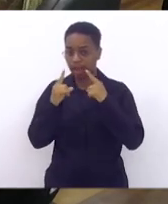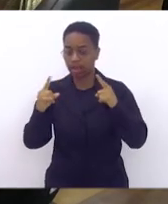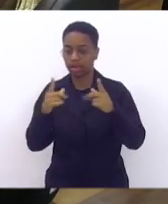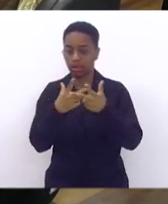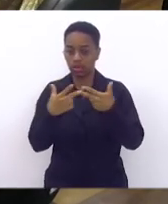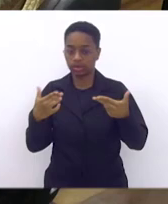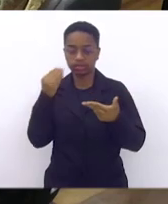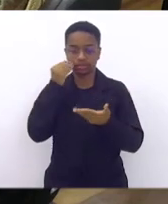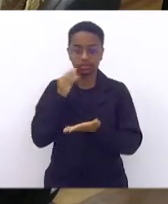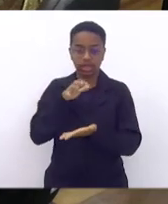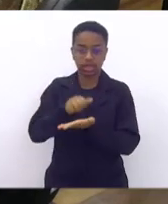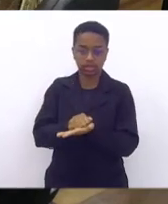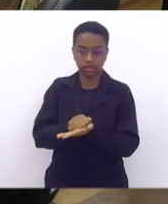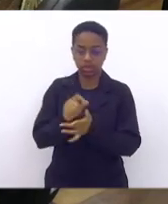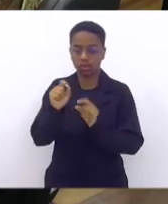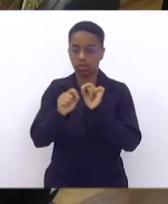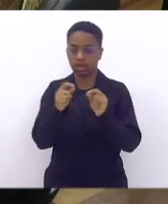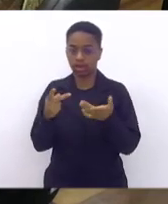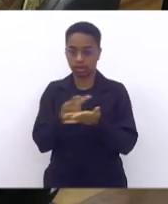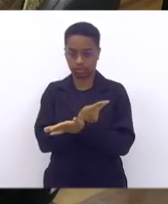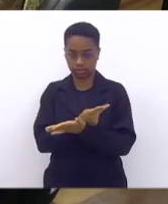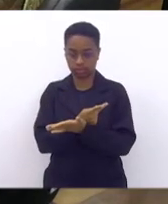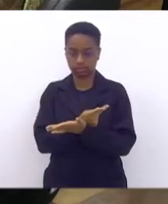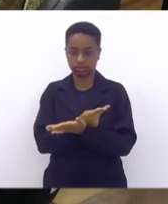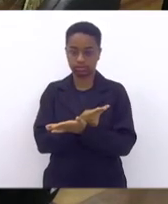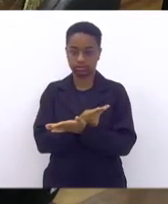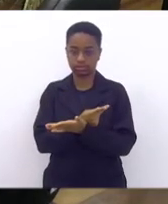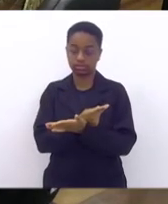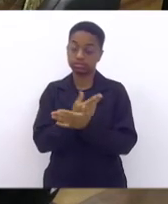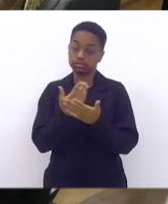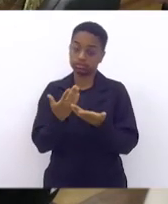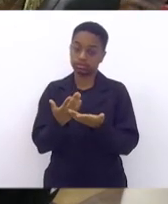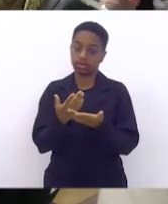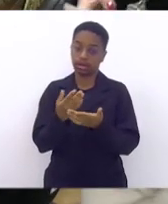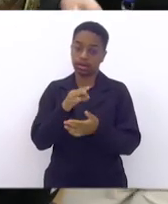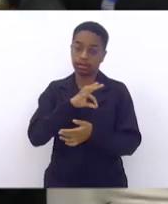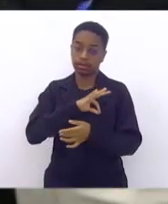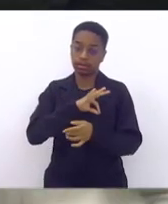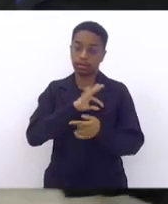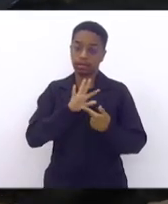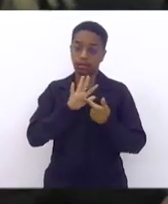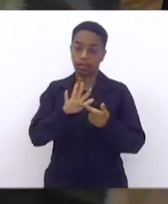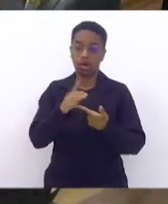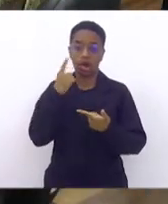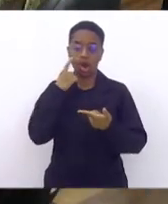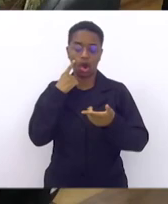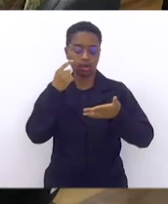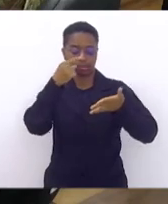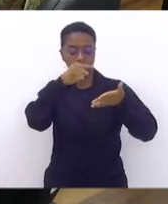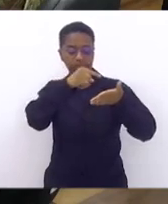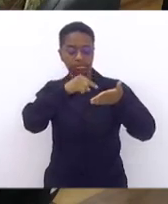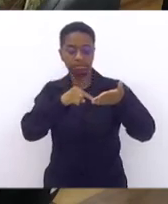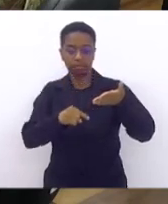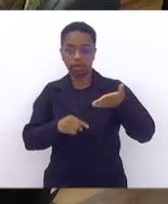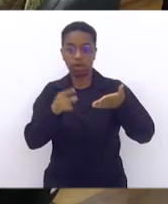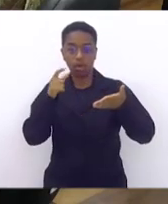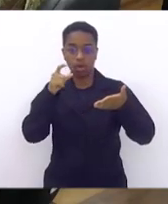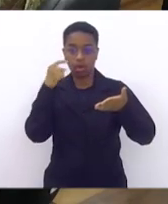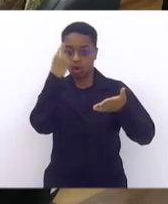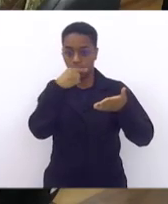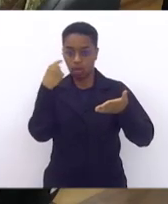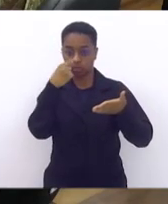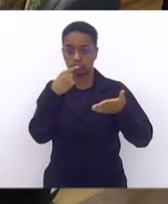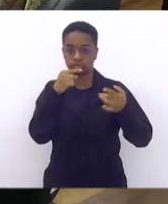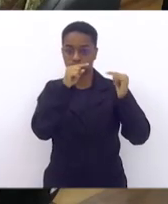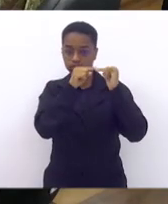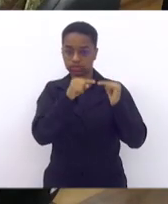querendo registrar uma ocorrência, eles acabam apresentando, ah, será que não é esse daqui? E isso é